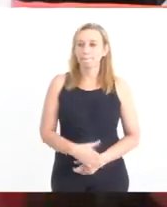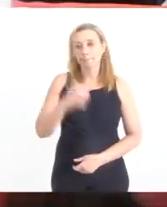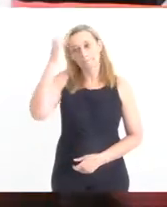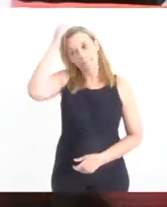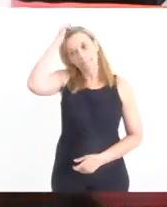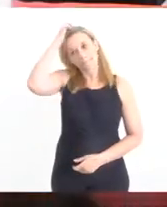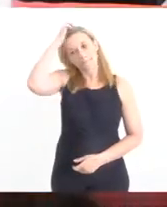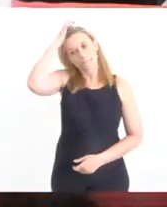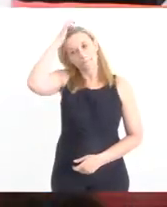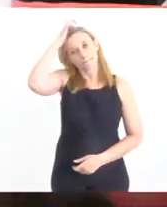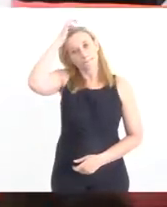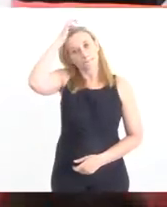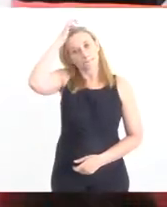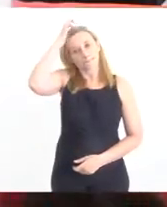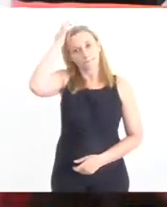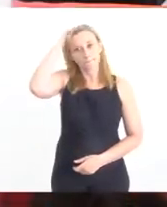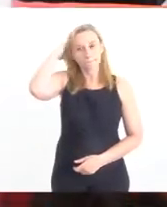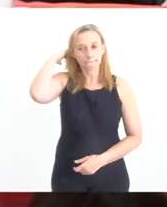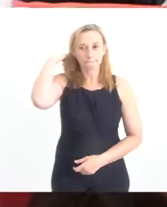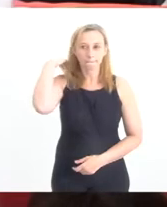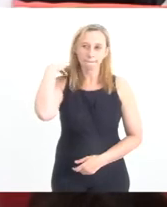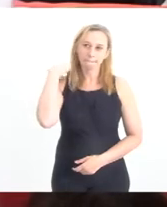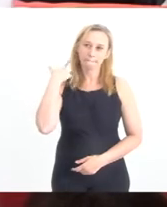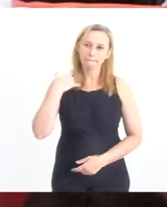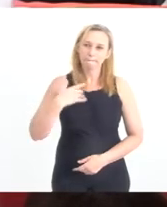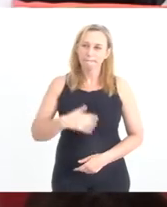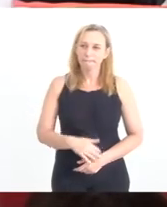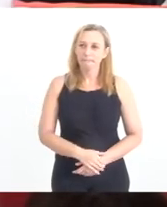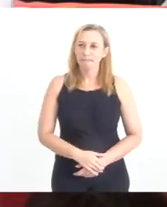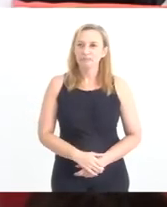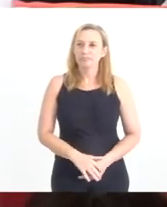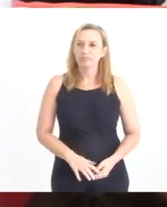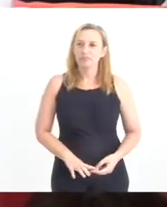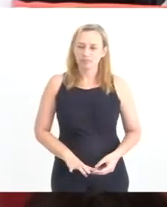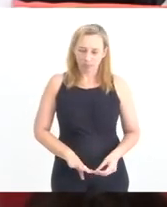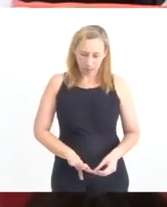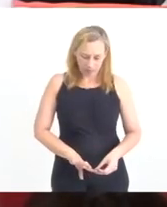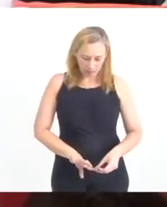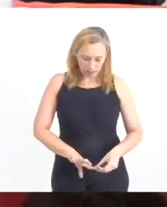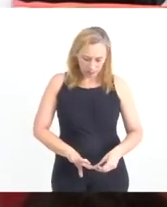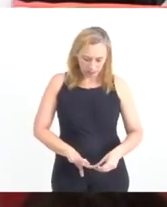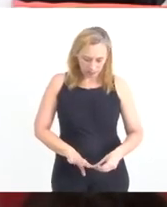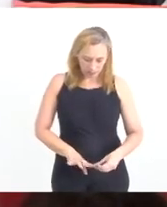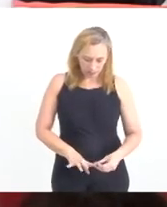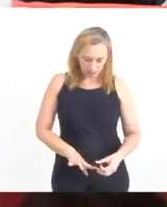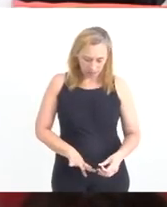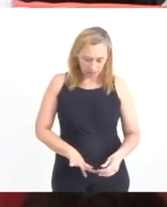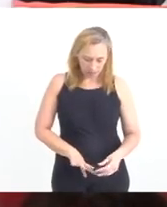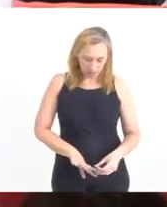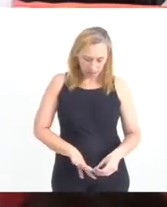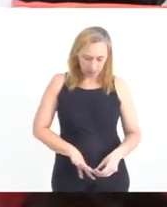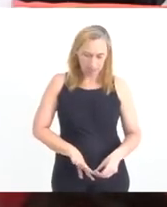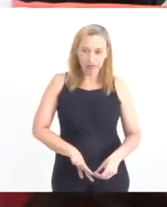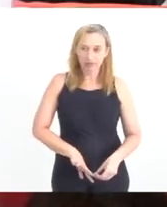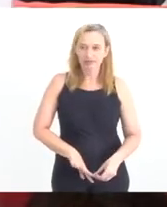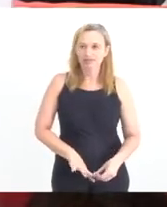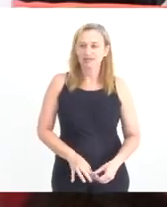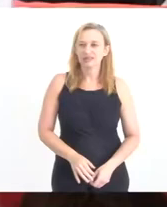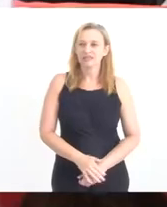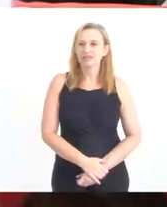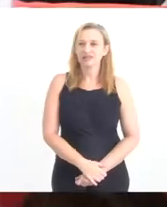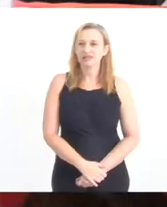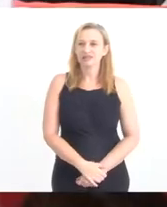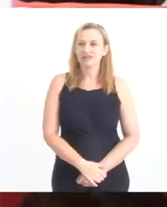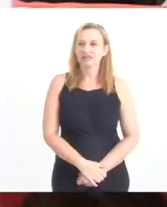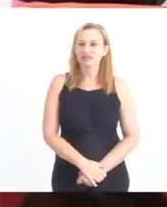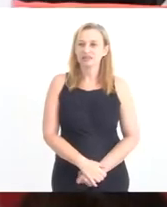Bom vamos lá nós vamos fazer quiser daqui a pouco a gente vai tirar uma foto do novo